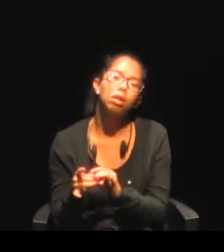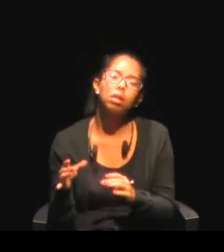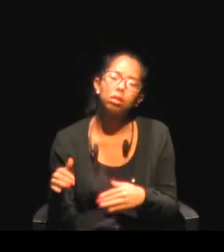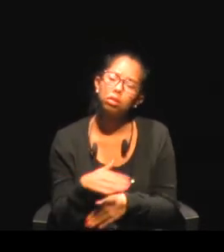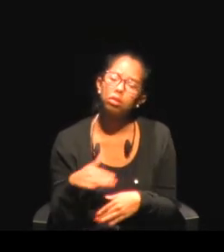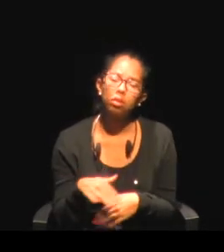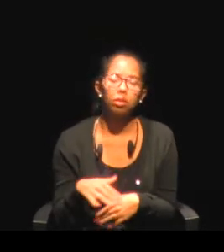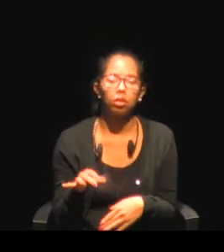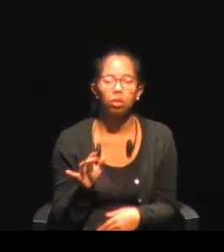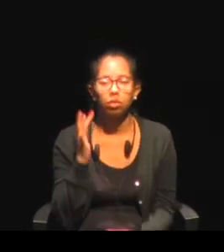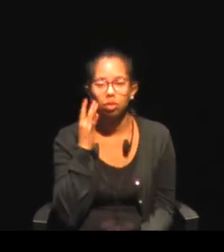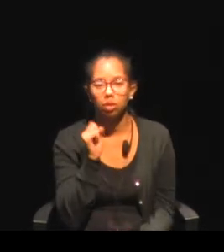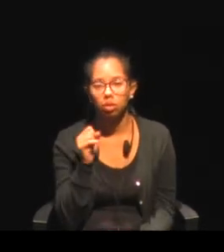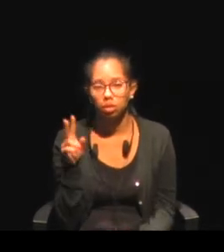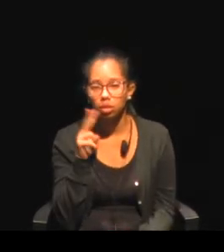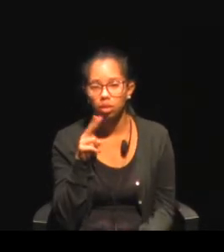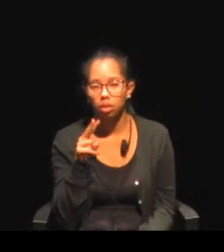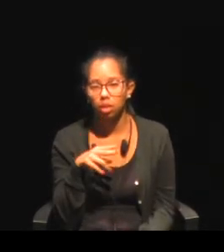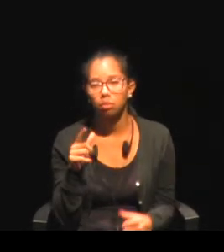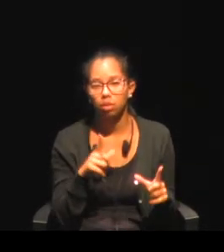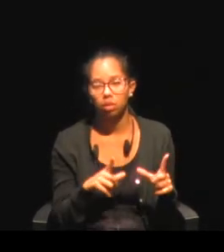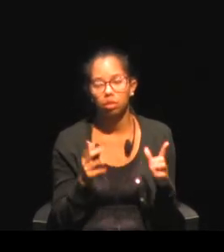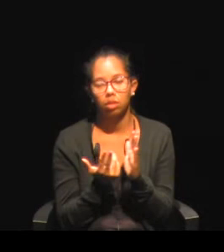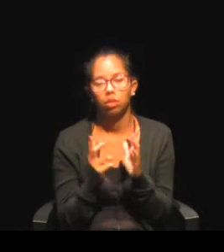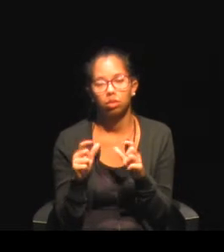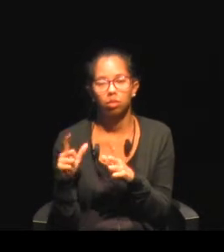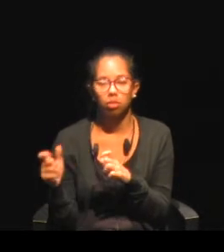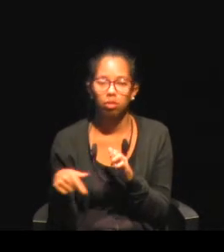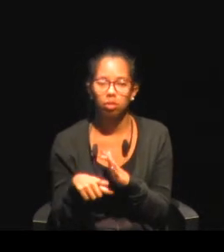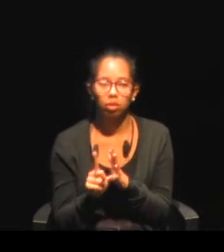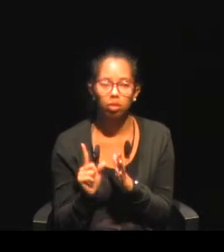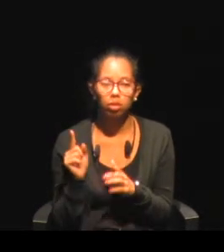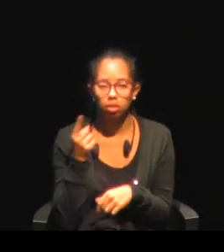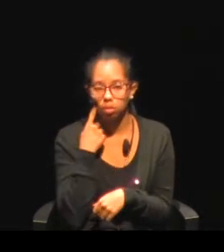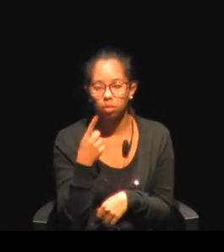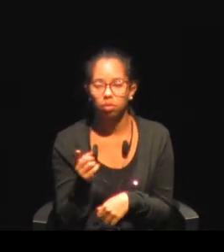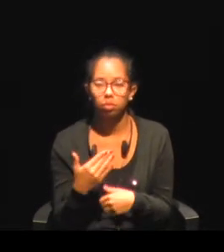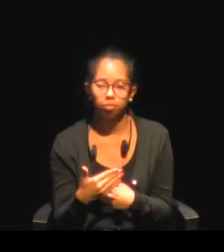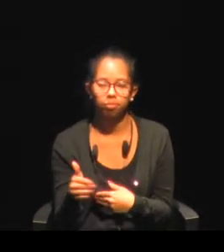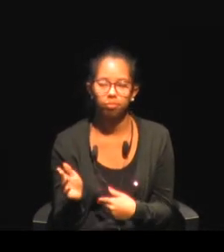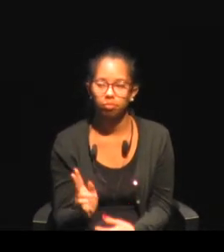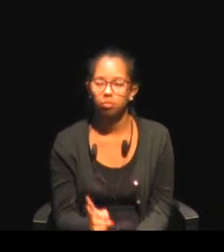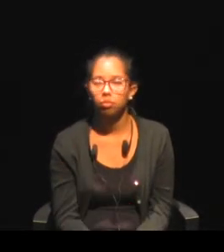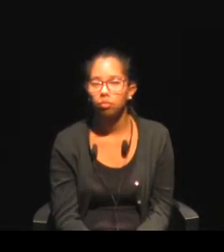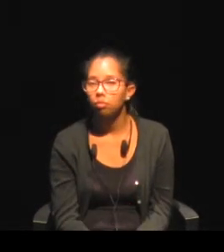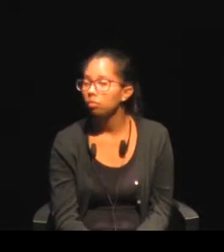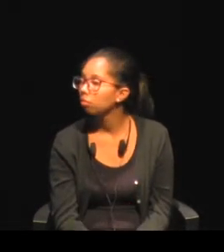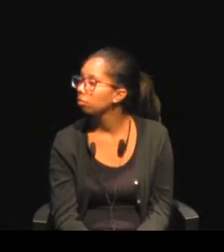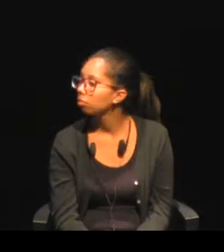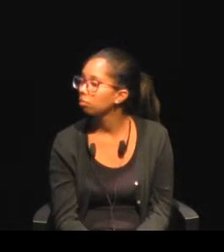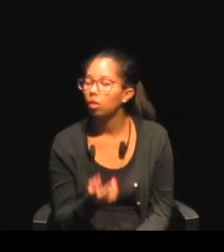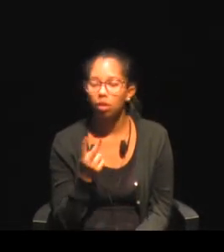né? Ele conecta duas ruas, eu não sei se vocês se lembram das imagens anteriores lá, mas ele conecta, acho que vai aparecer um pouquinho mais na frente